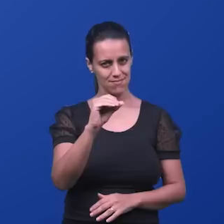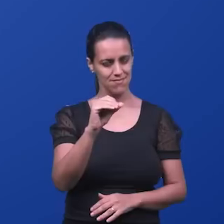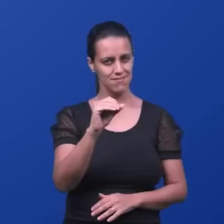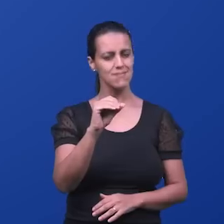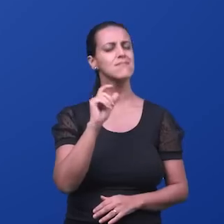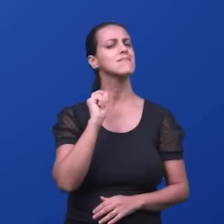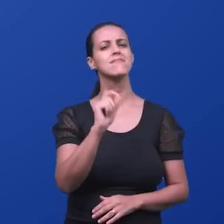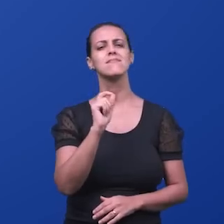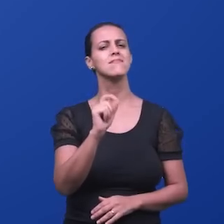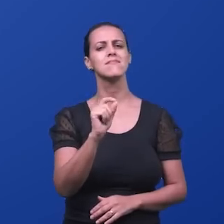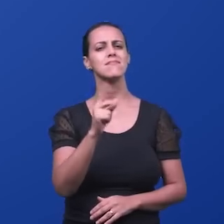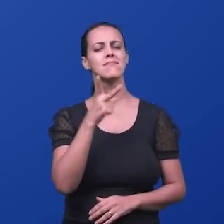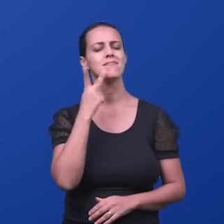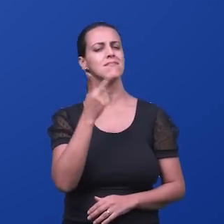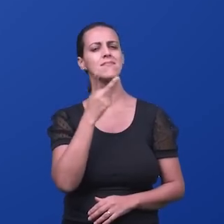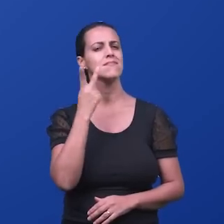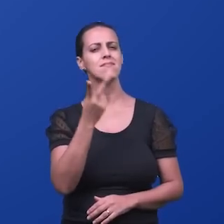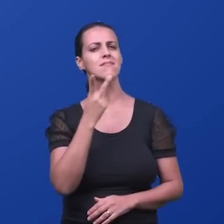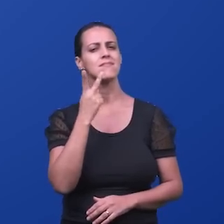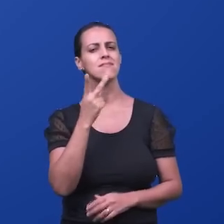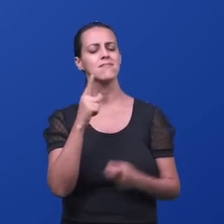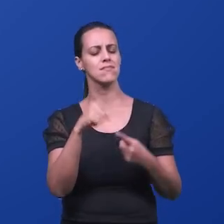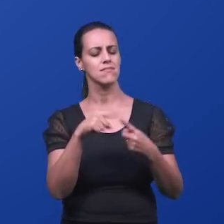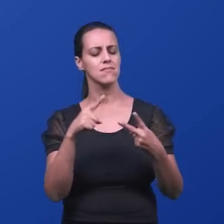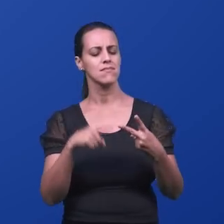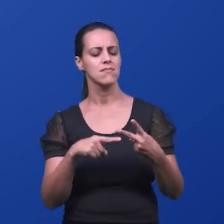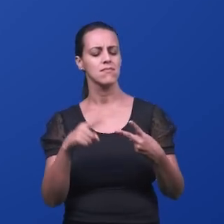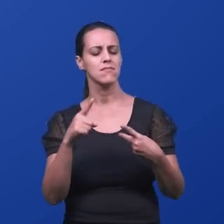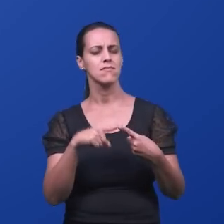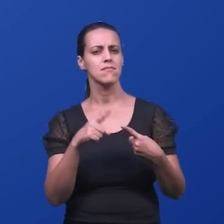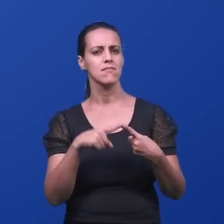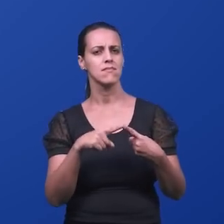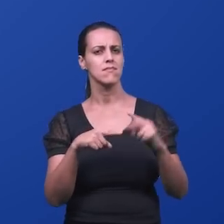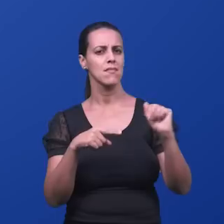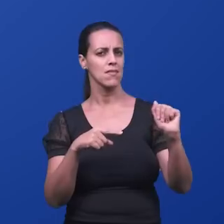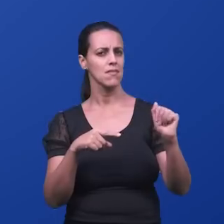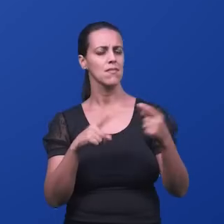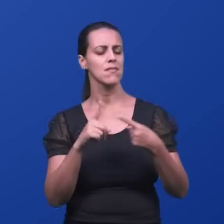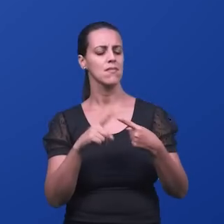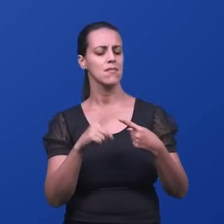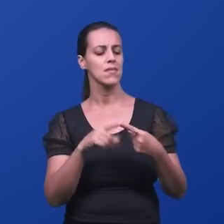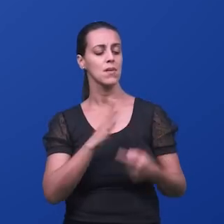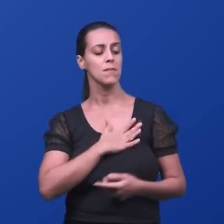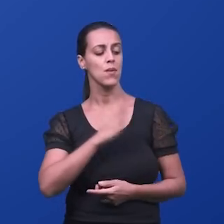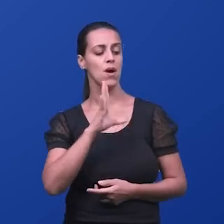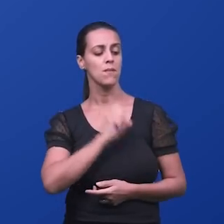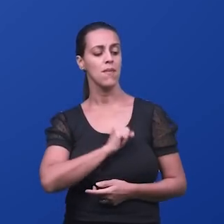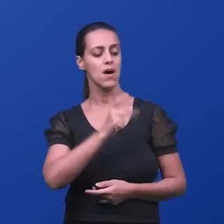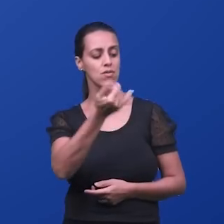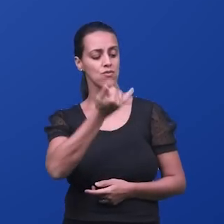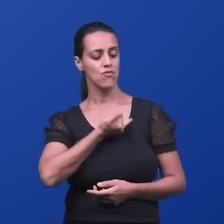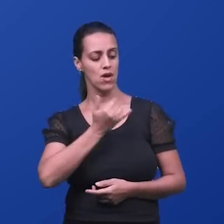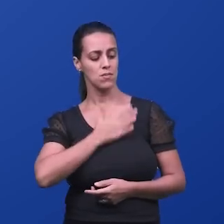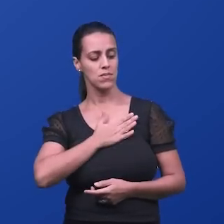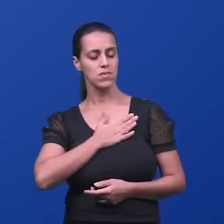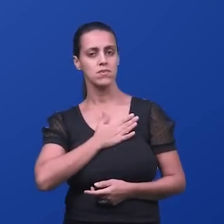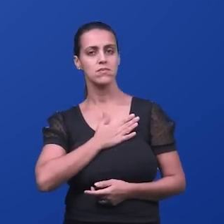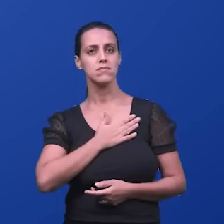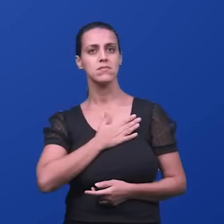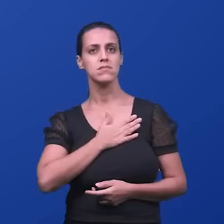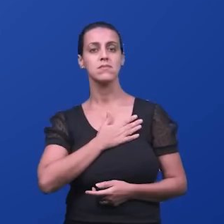10. Quem está falando nas seguintes expressões? Letra A. o meu amado fala e me diz.